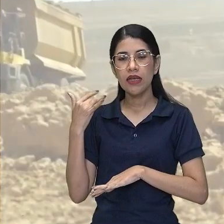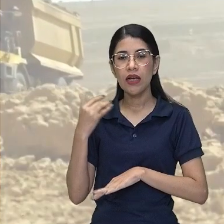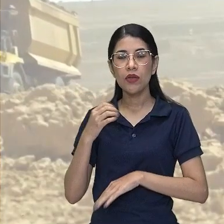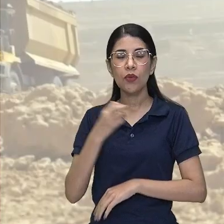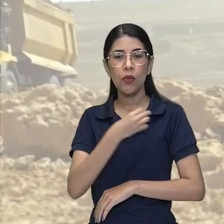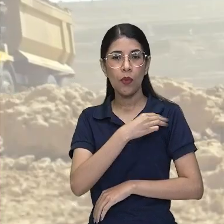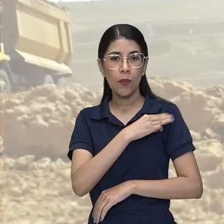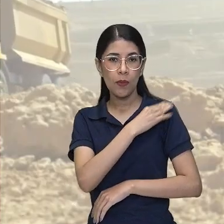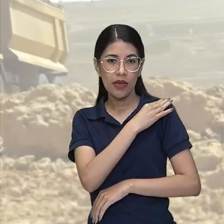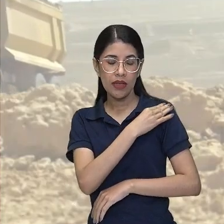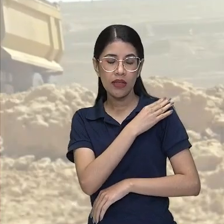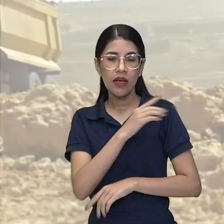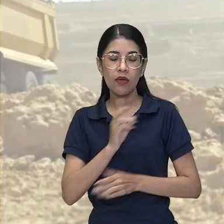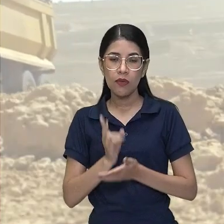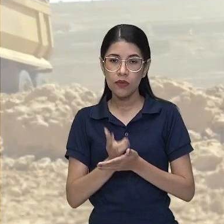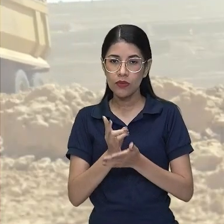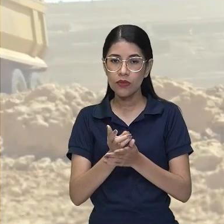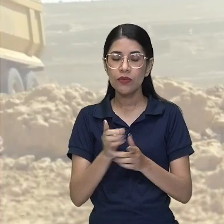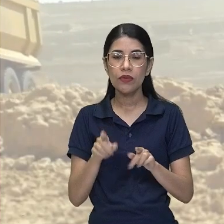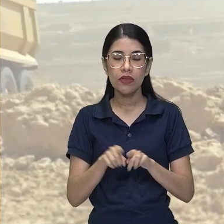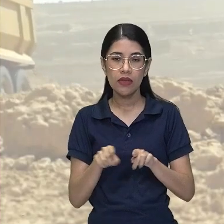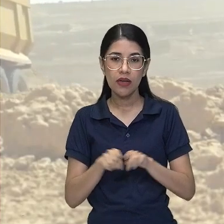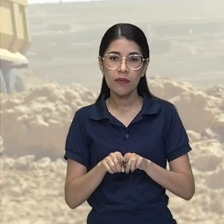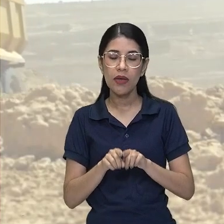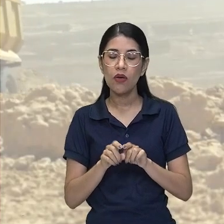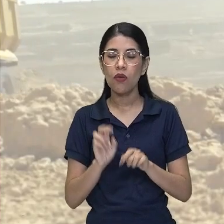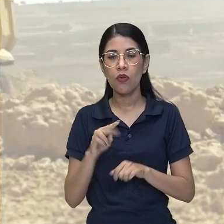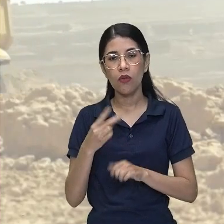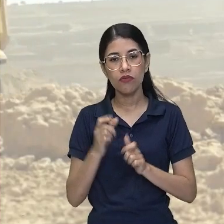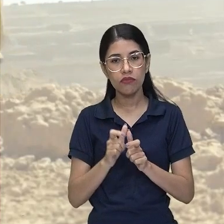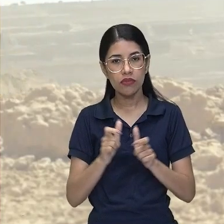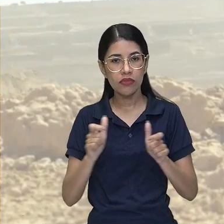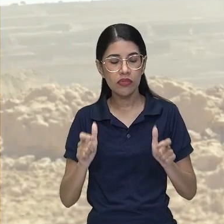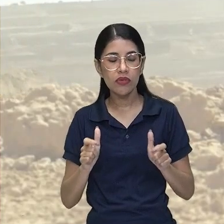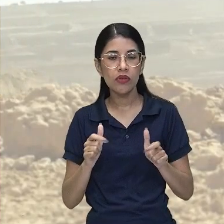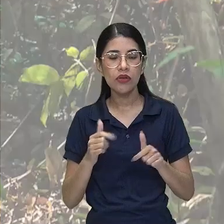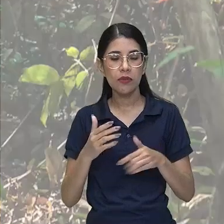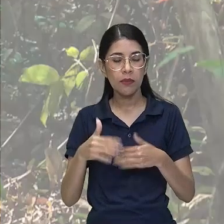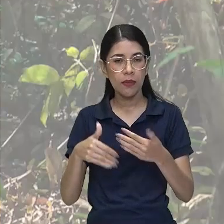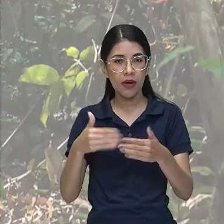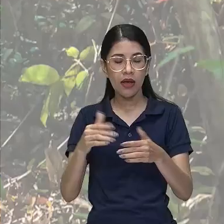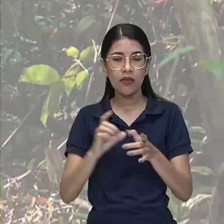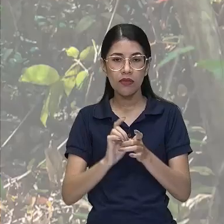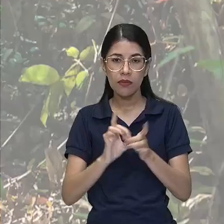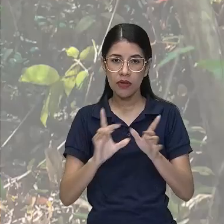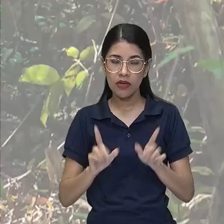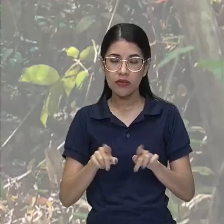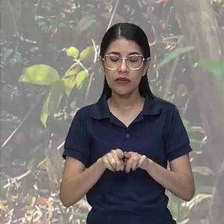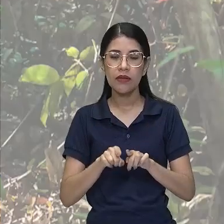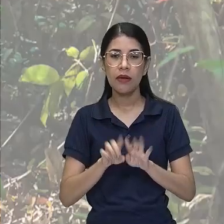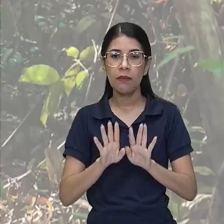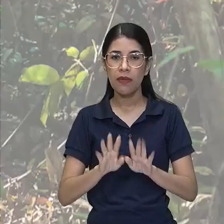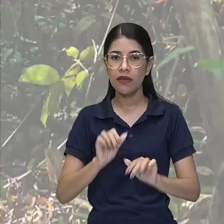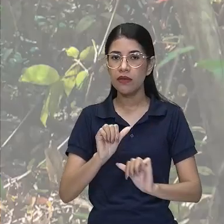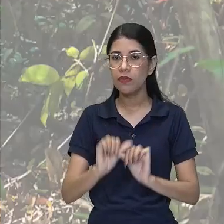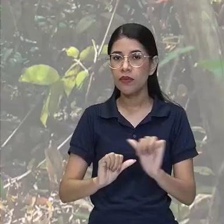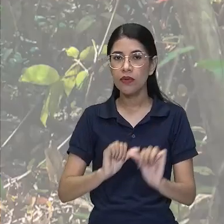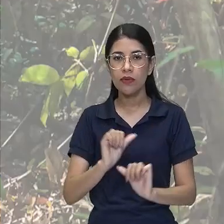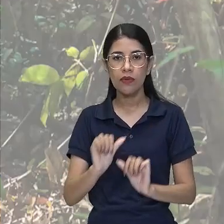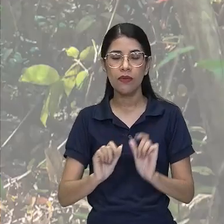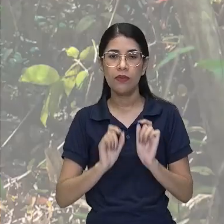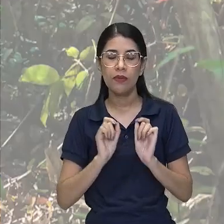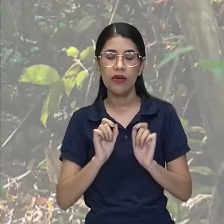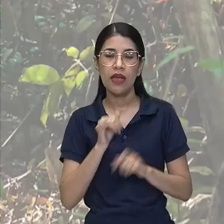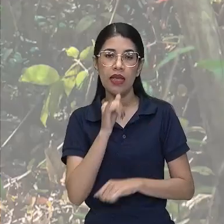eles foram continuados ou até mesmo ampliados durante os governos democráticos. Mas algumas coisas mudaram, como, por exemplo,